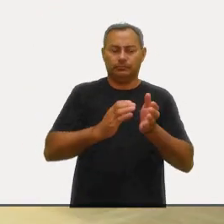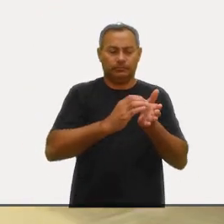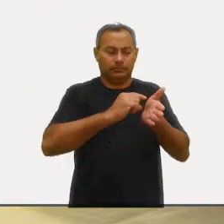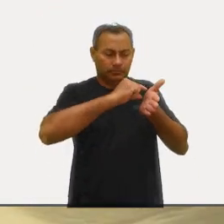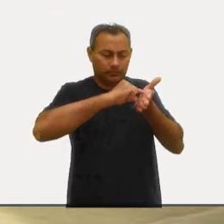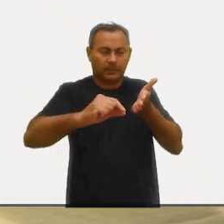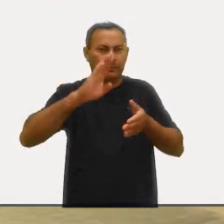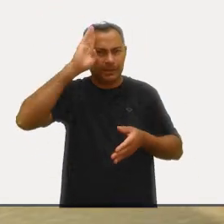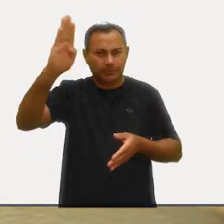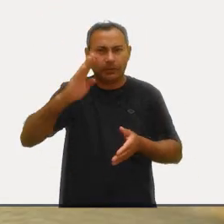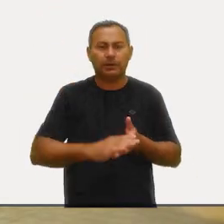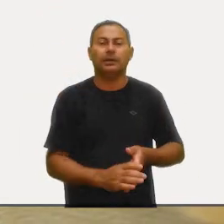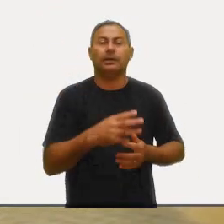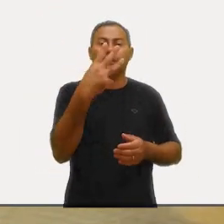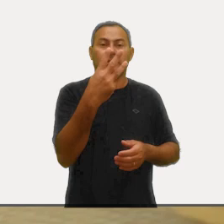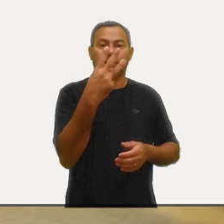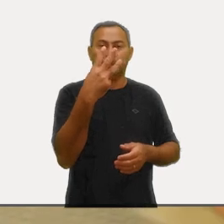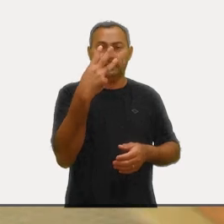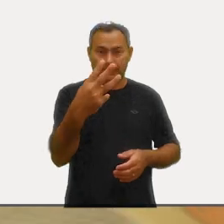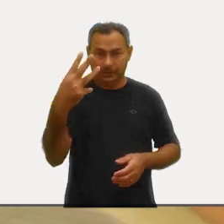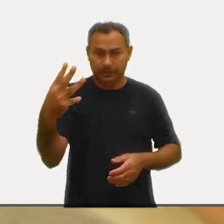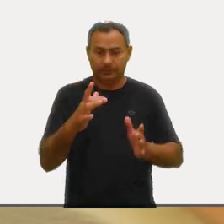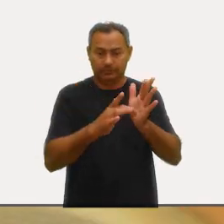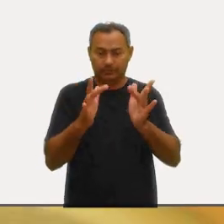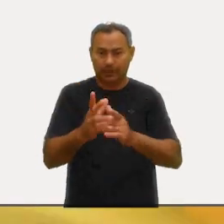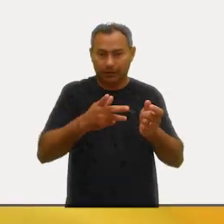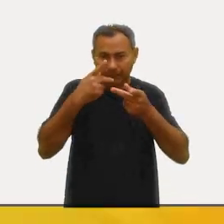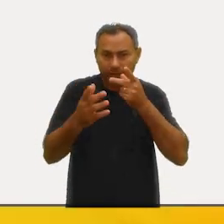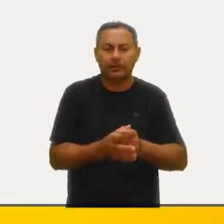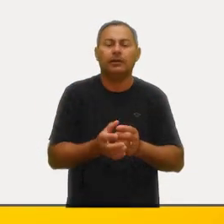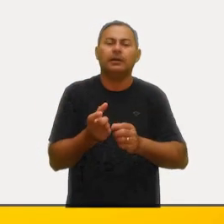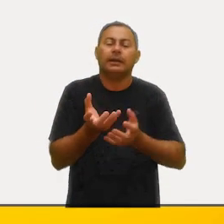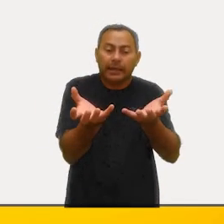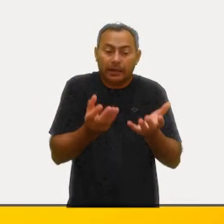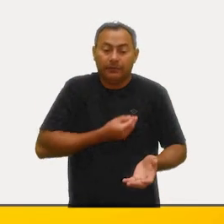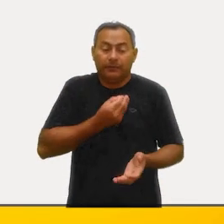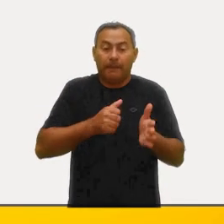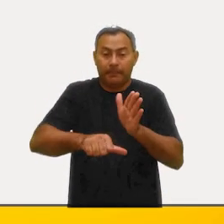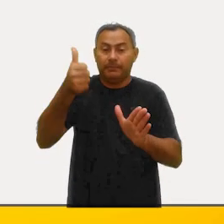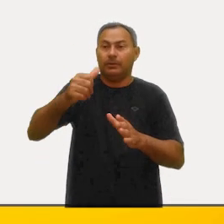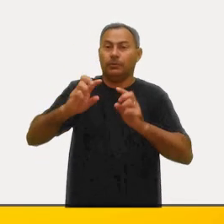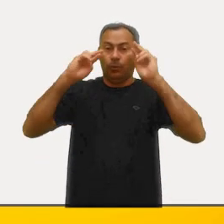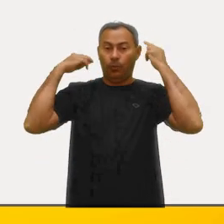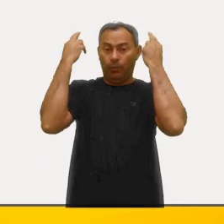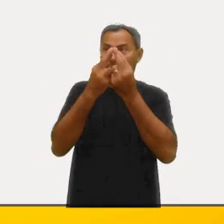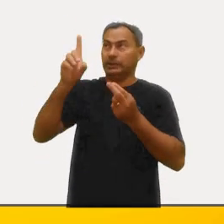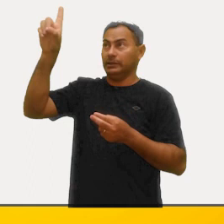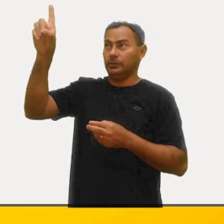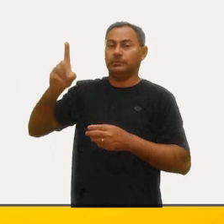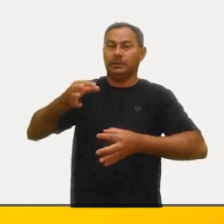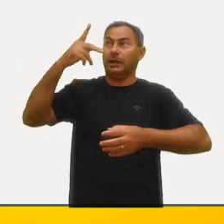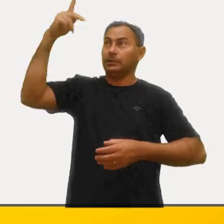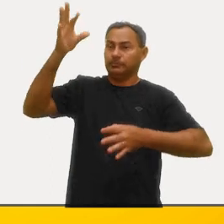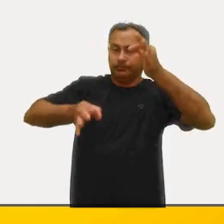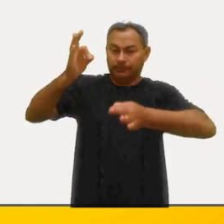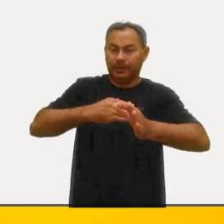O versículo-chave dessa passagem é o 33, no qual Jesus diz: busquem, pois, em primeiro lugar o reino de Deus e